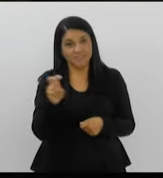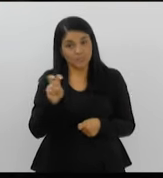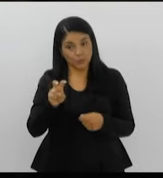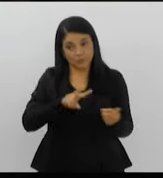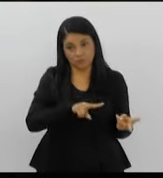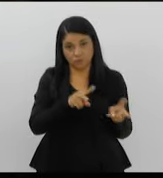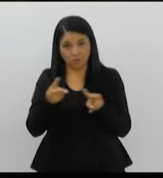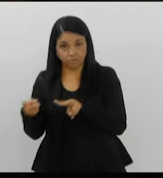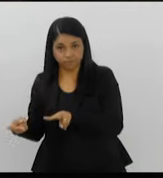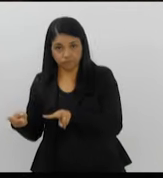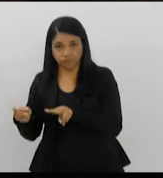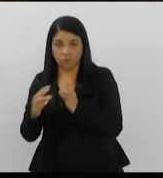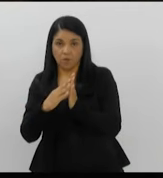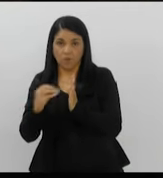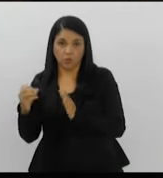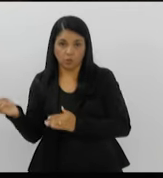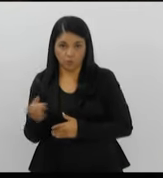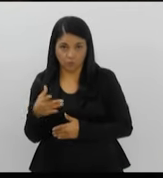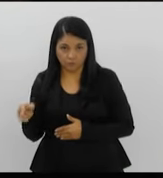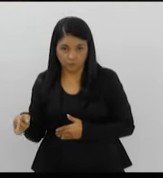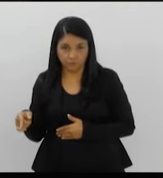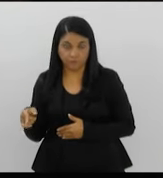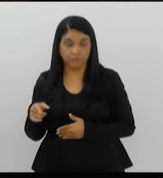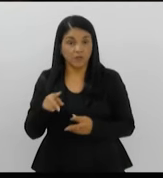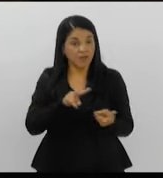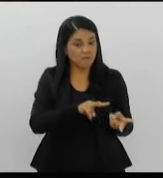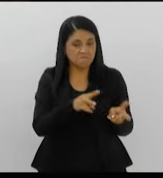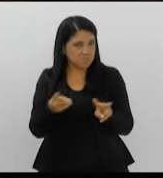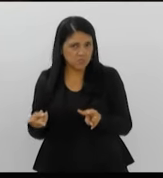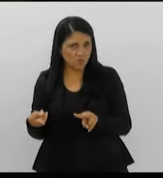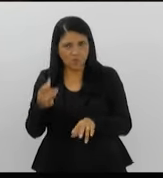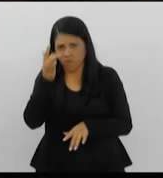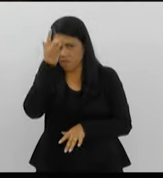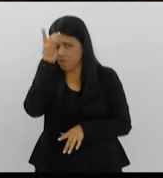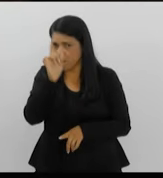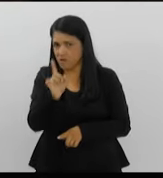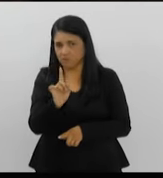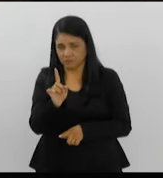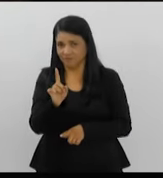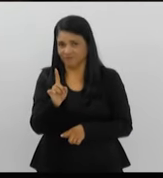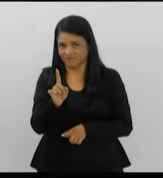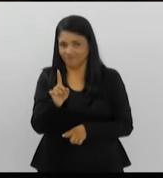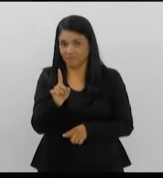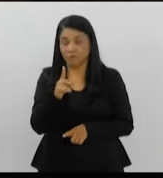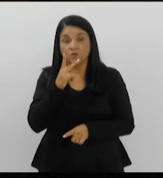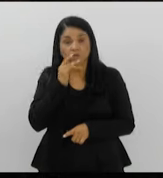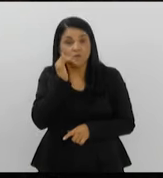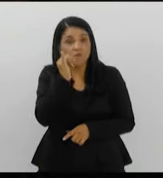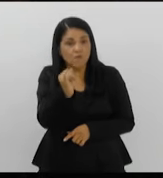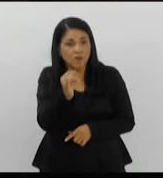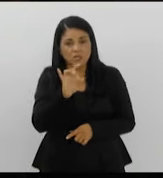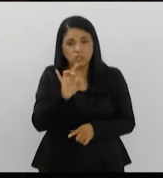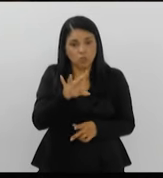importante dizer que essa migração não é fácil, não é trivial. Quando a gente fala que é só